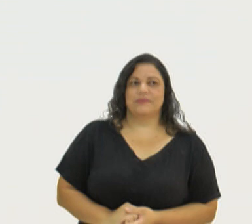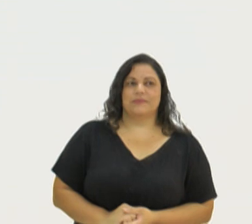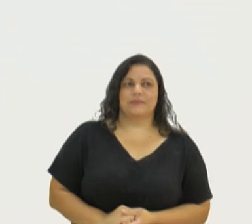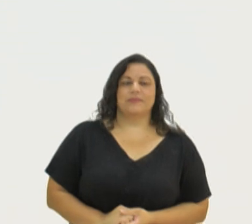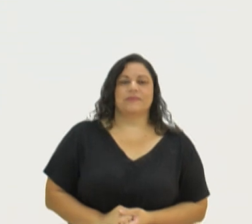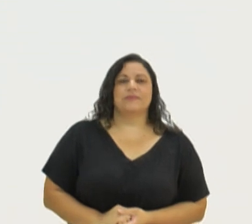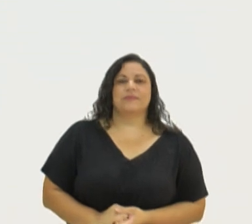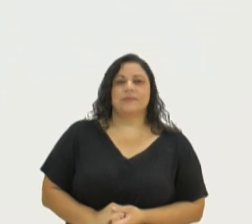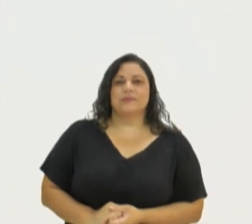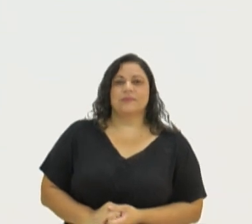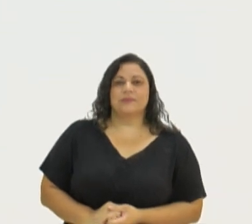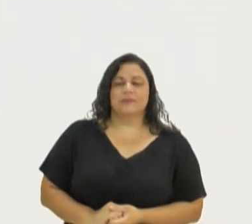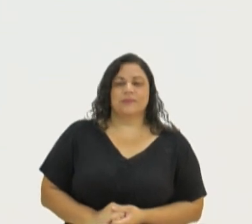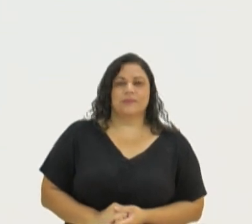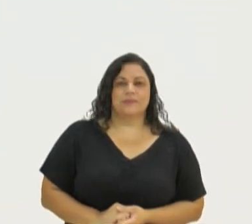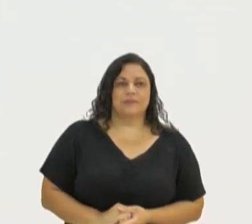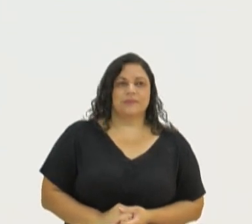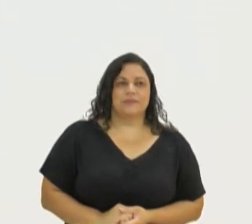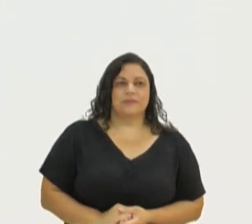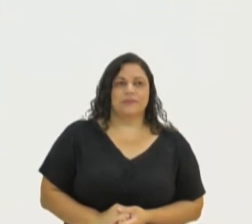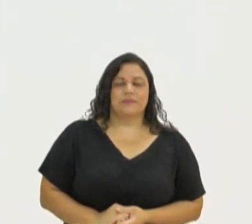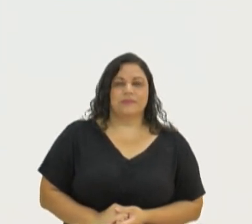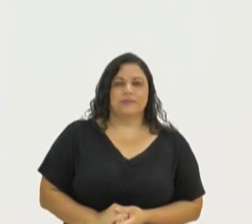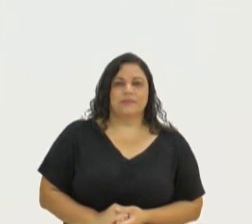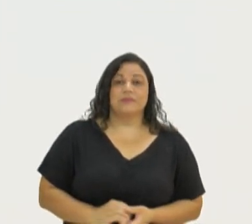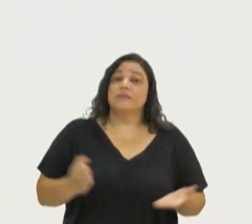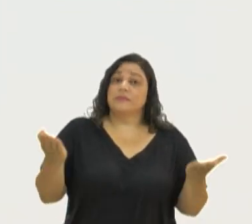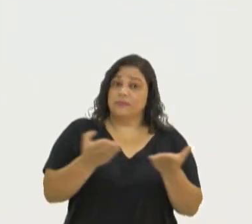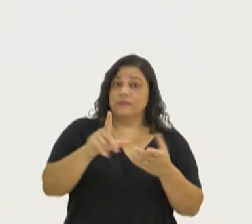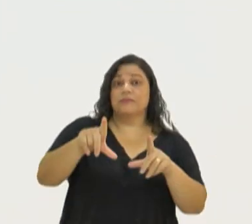Agora eu vou pegar uma torre.